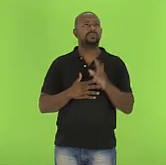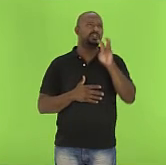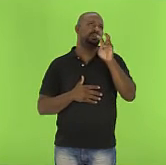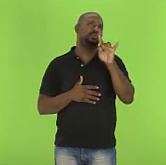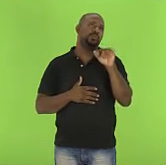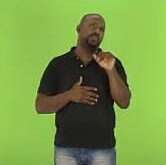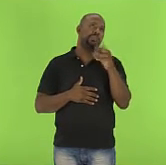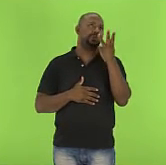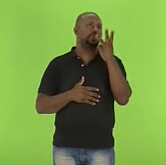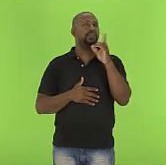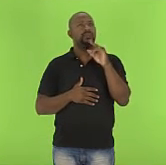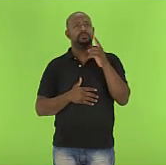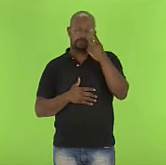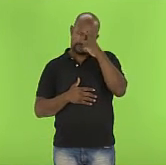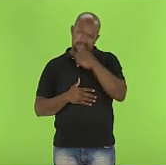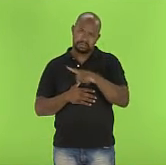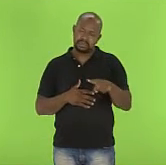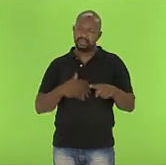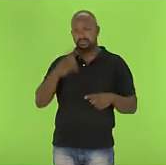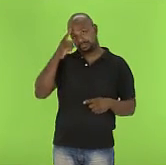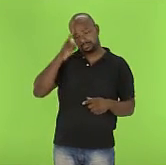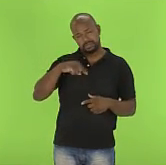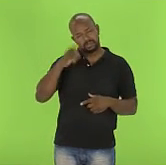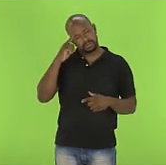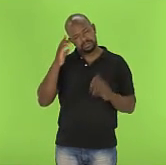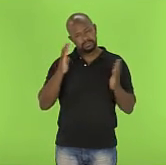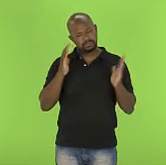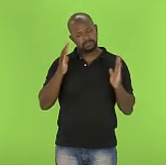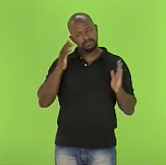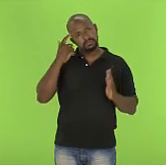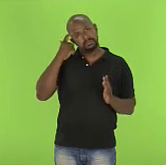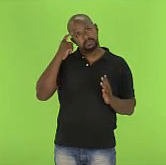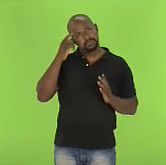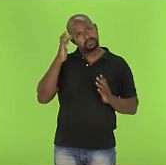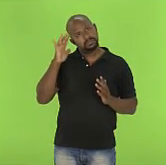Talvez 5 dias, 3 ou uma semana, a gente está decidindo.